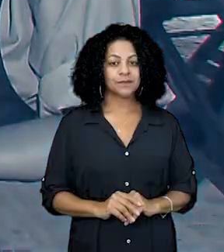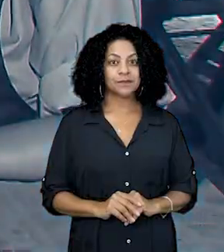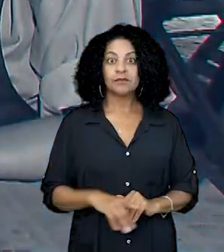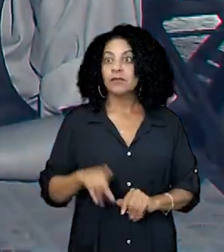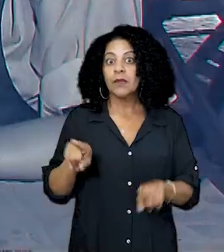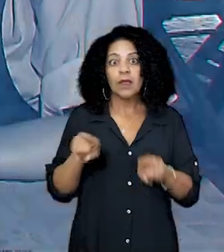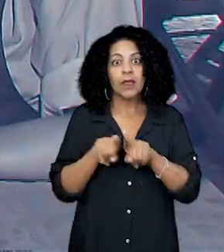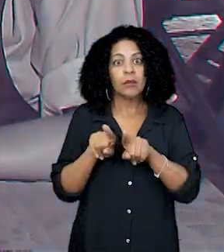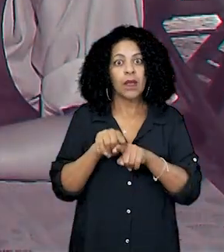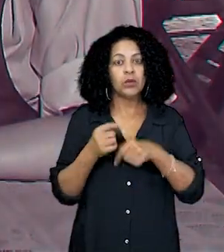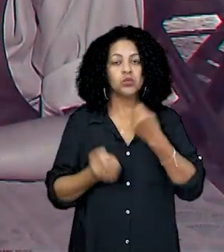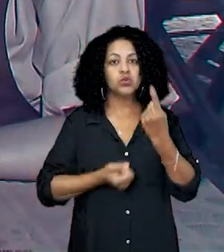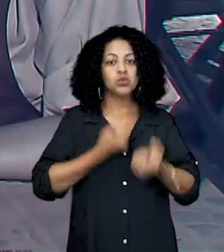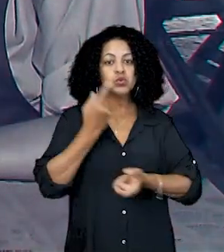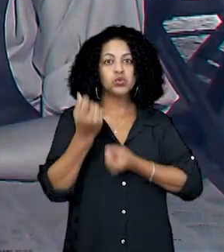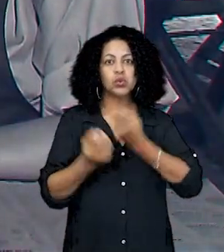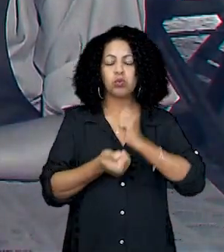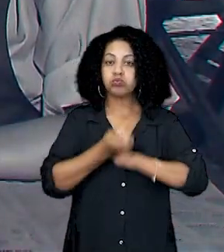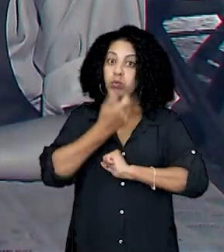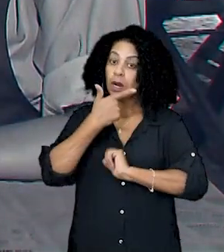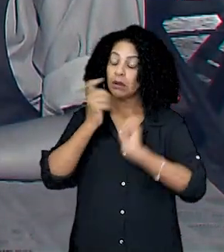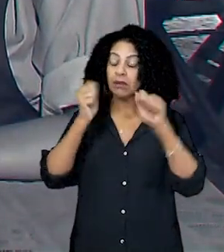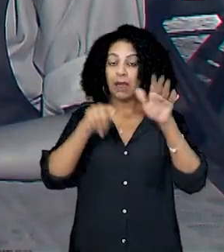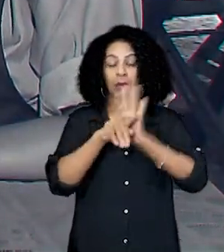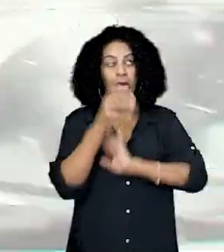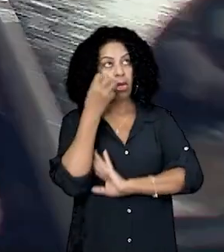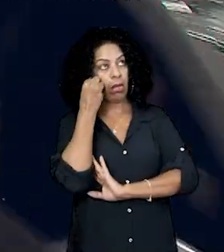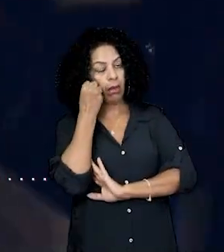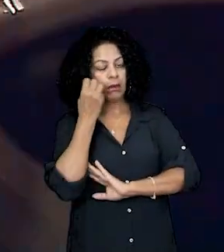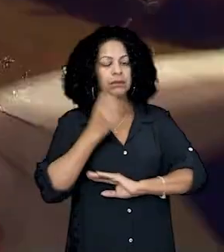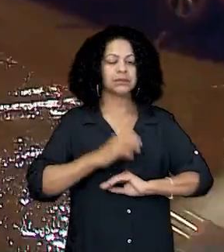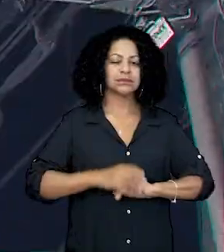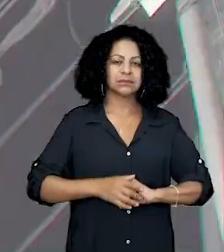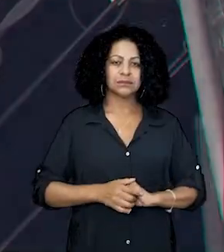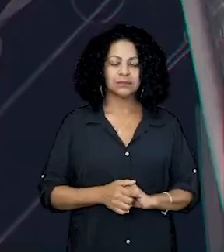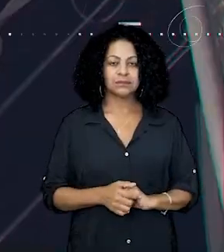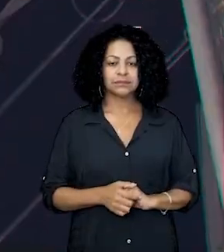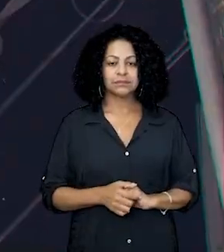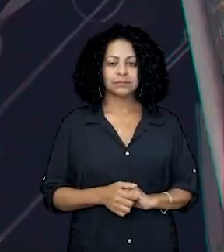Hoje eu sou alguém que de vez em quando toma um remedinho pra dormir.